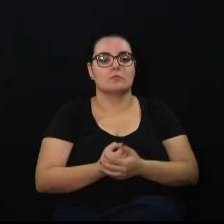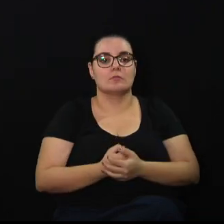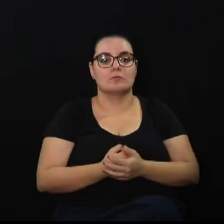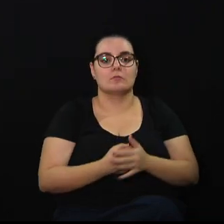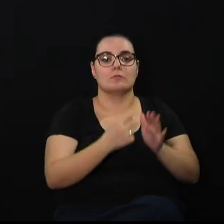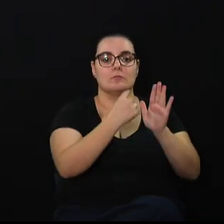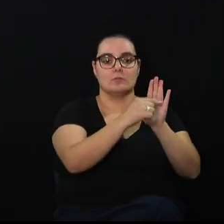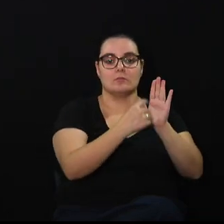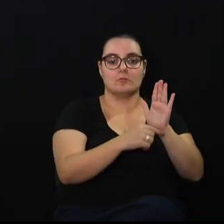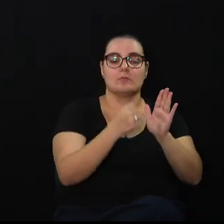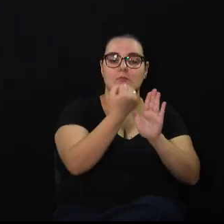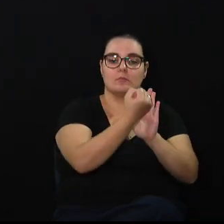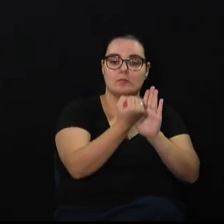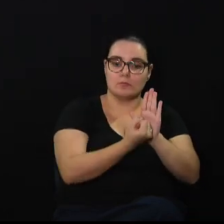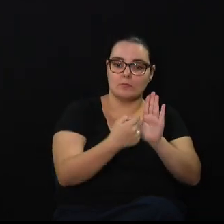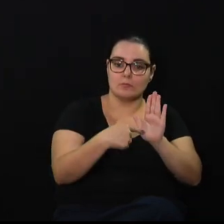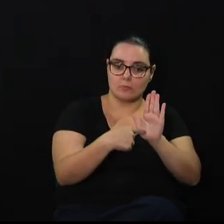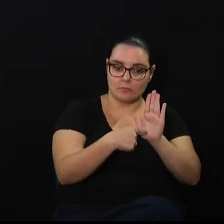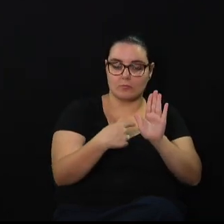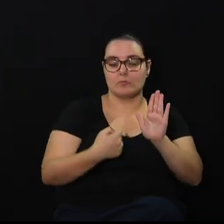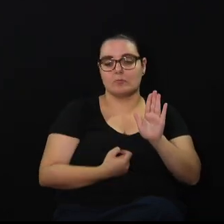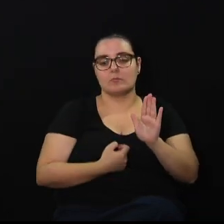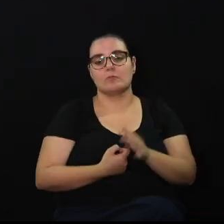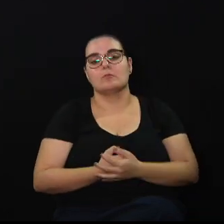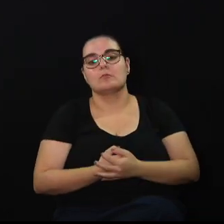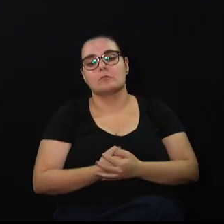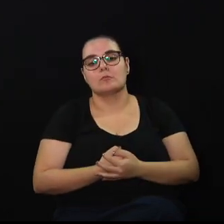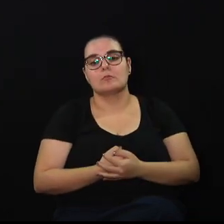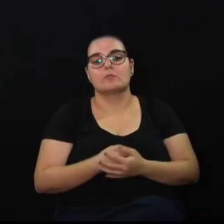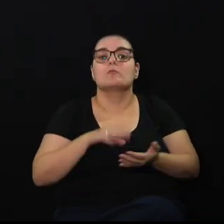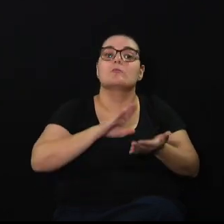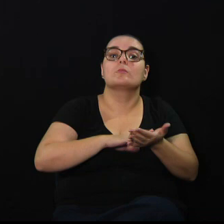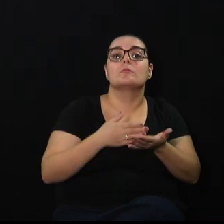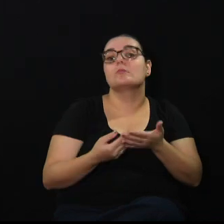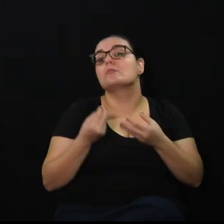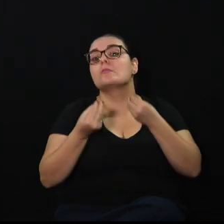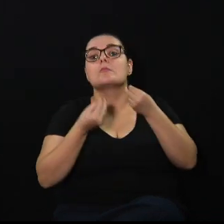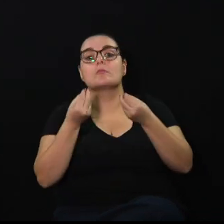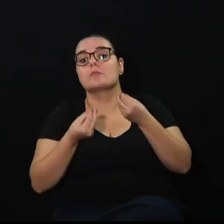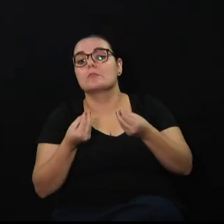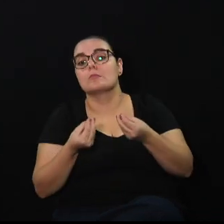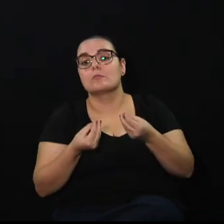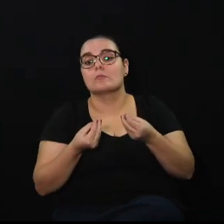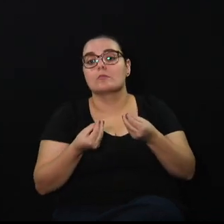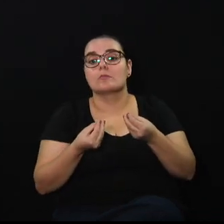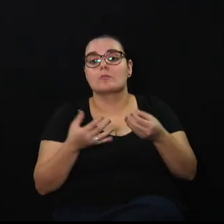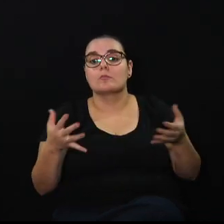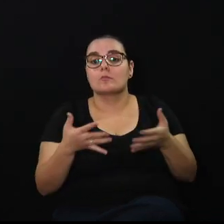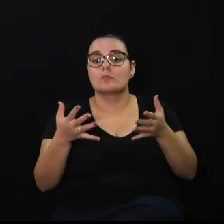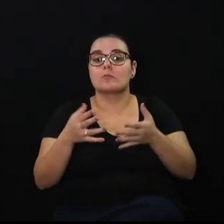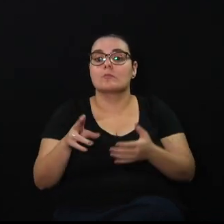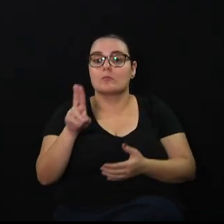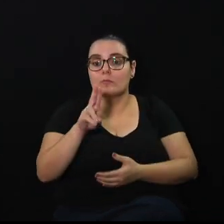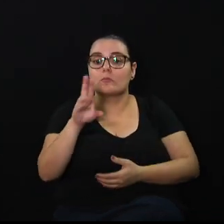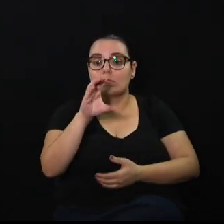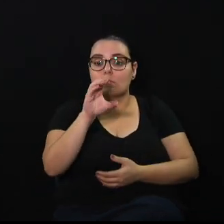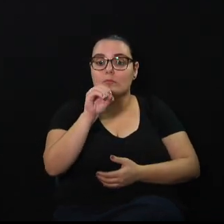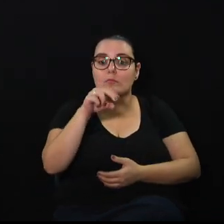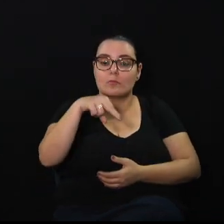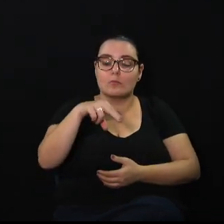contratuais como eu já disse anteriormente elas são interpretadas é a favor do usuário do consumidor